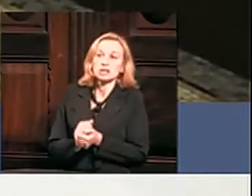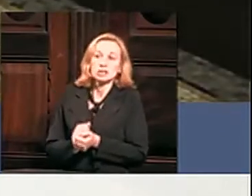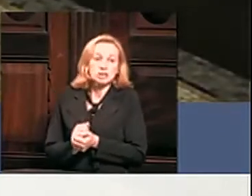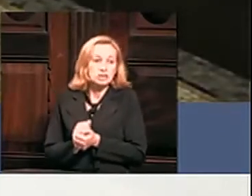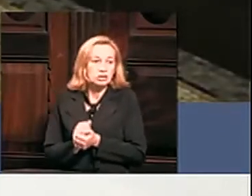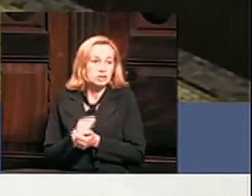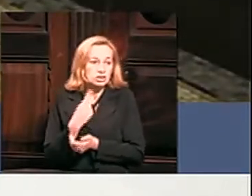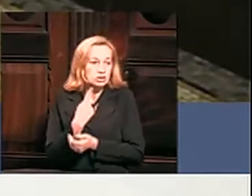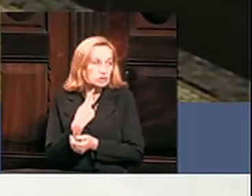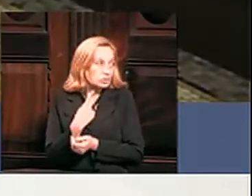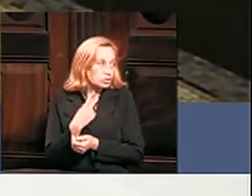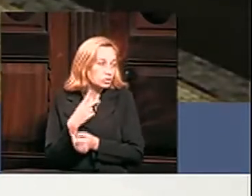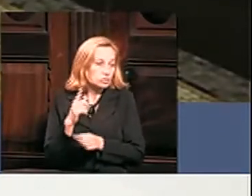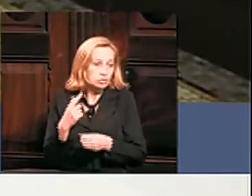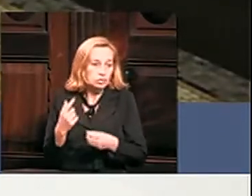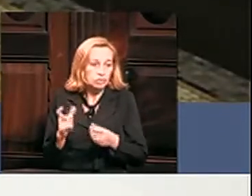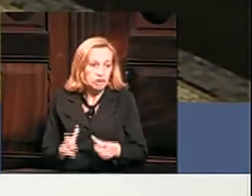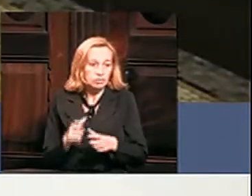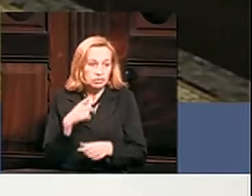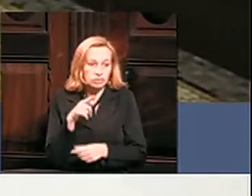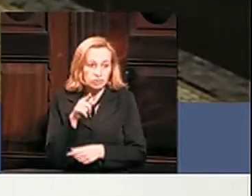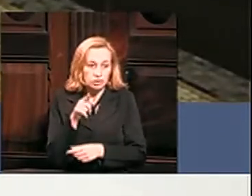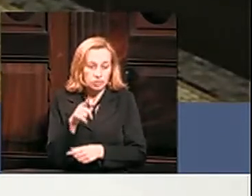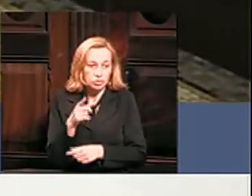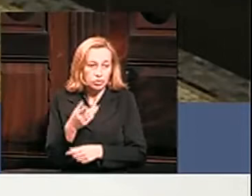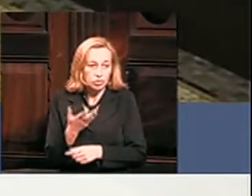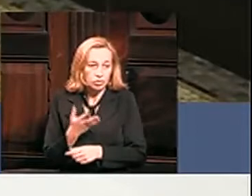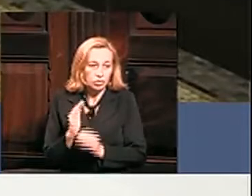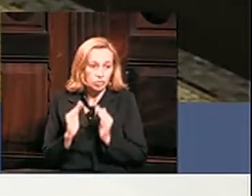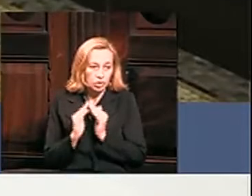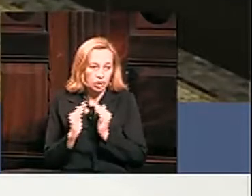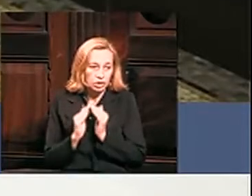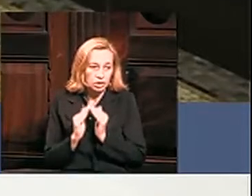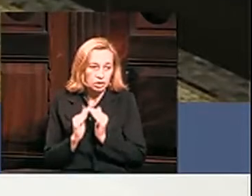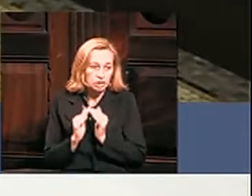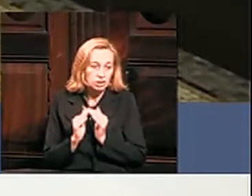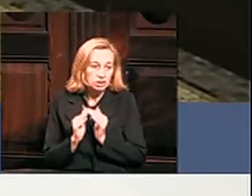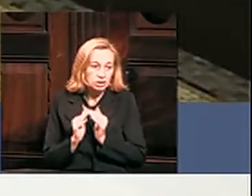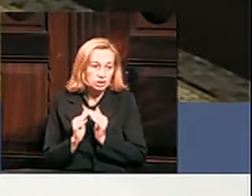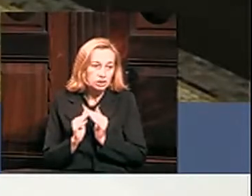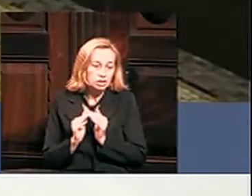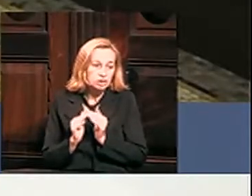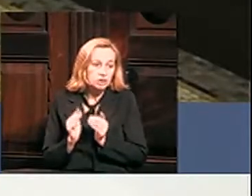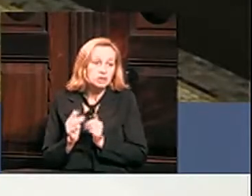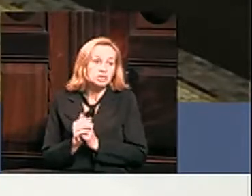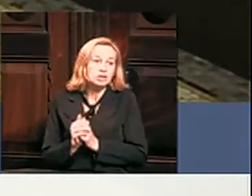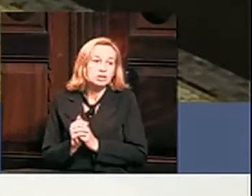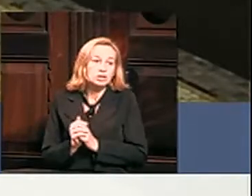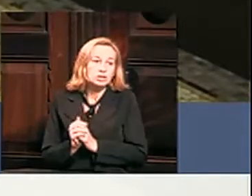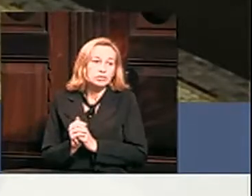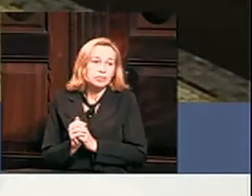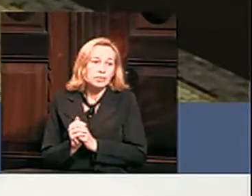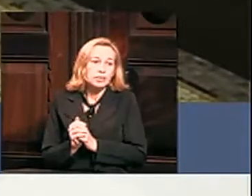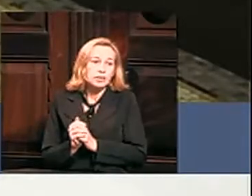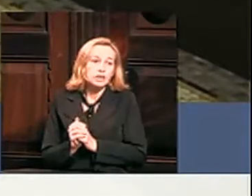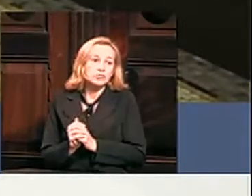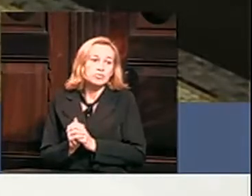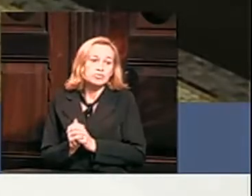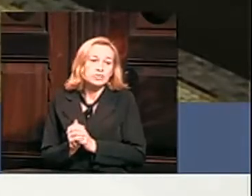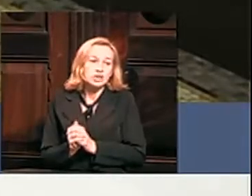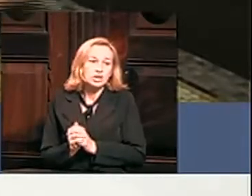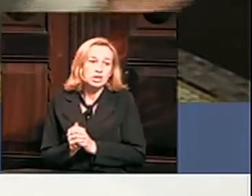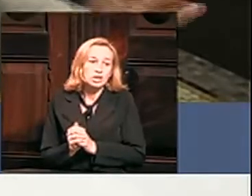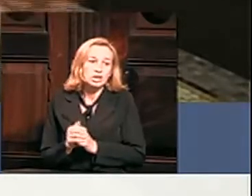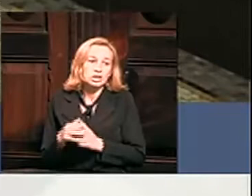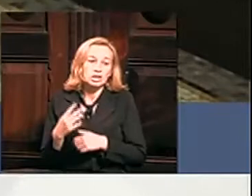sua região, me sensibilizei de saber que vai chegar o feriado, as pessoas não tendo como abastecer, a sua região ia ser prejudicada.